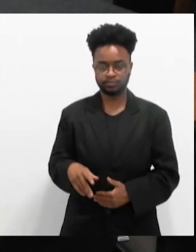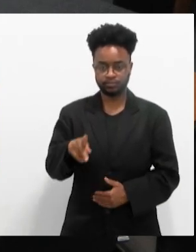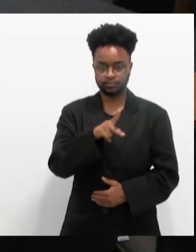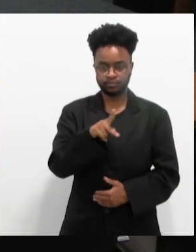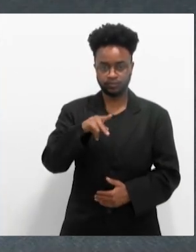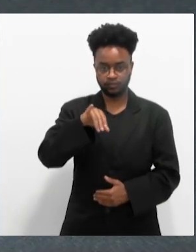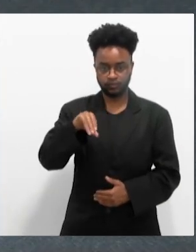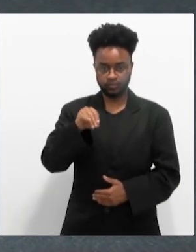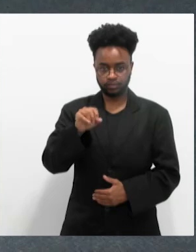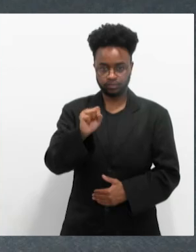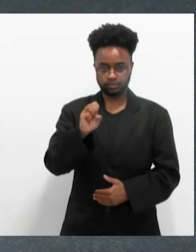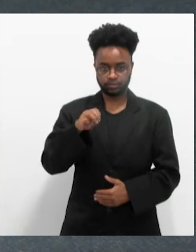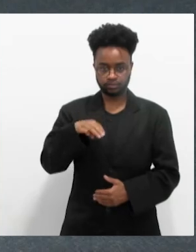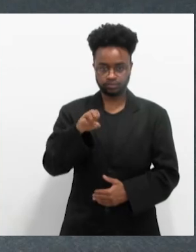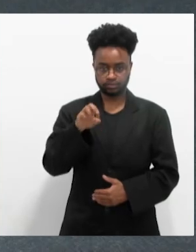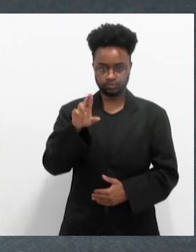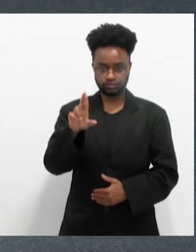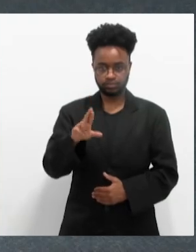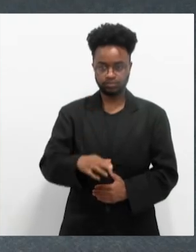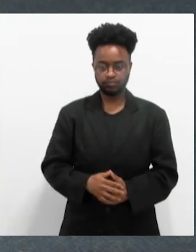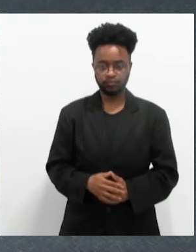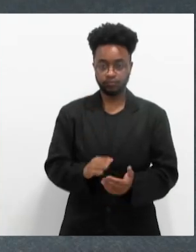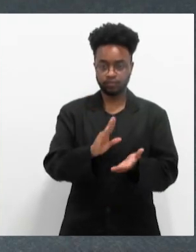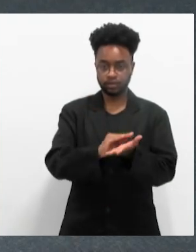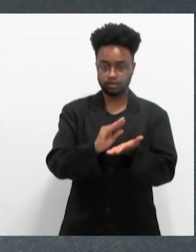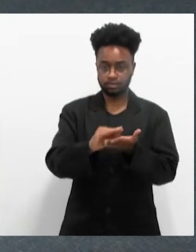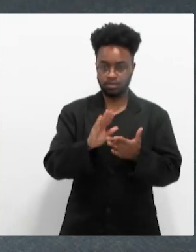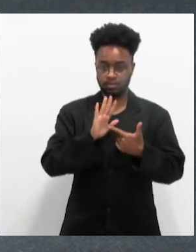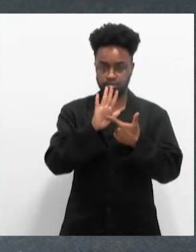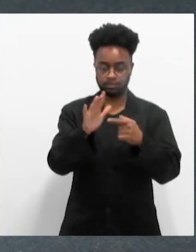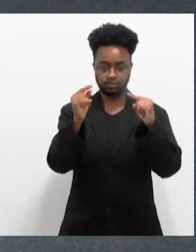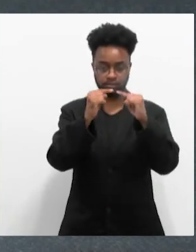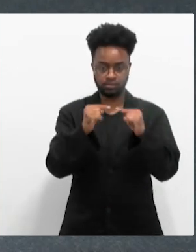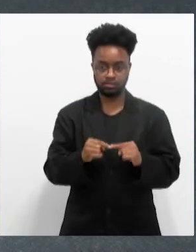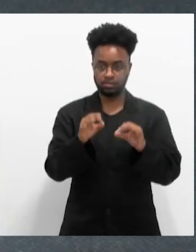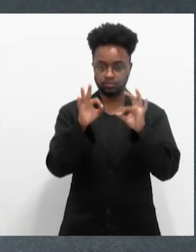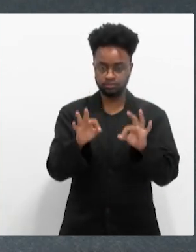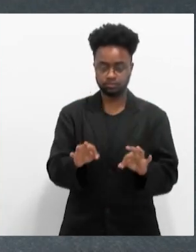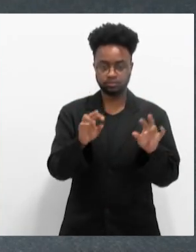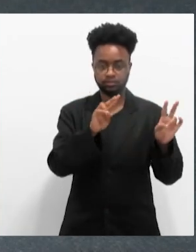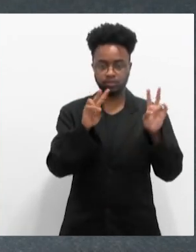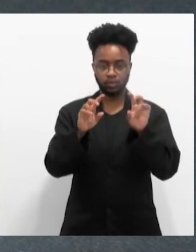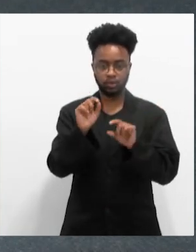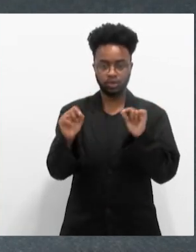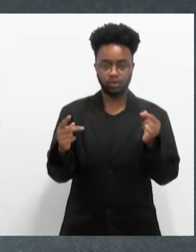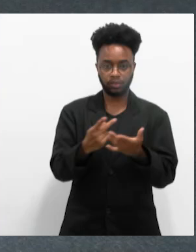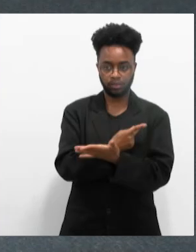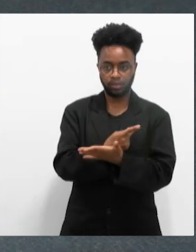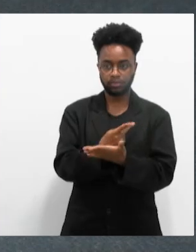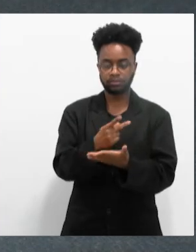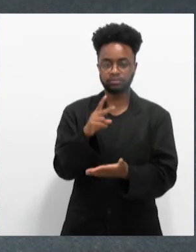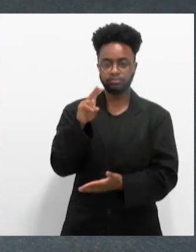professor Josemar, a ata reflete com exatidão o ocorrido na